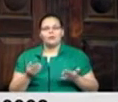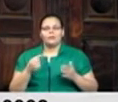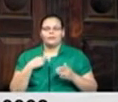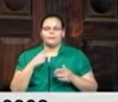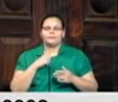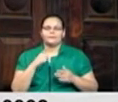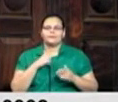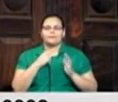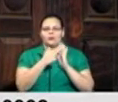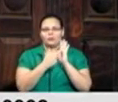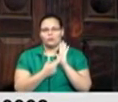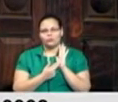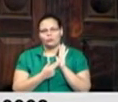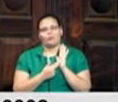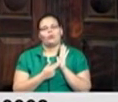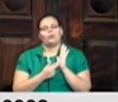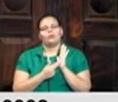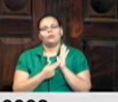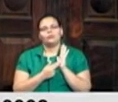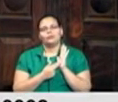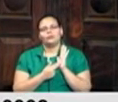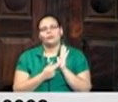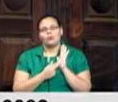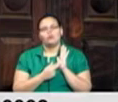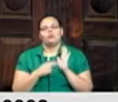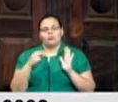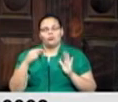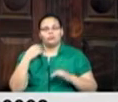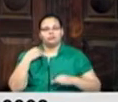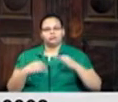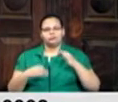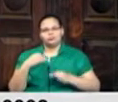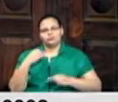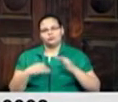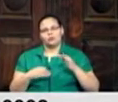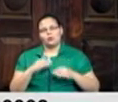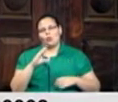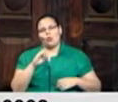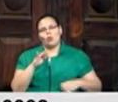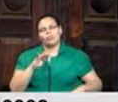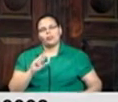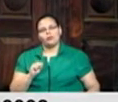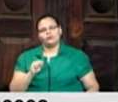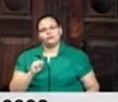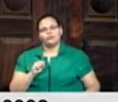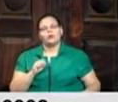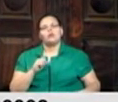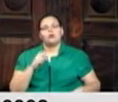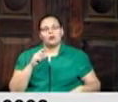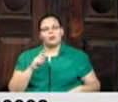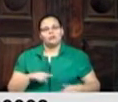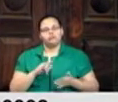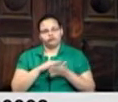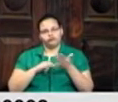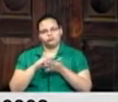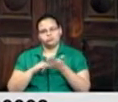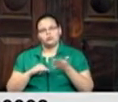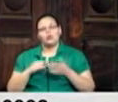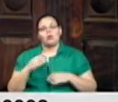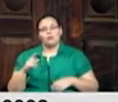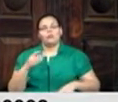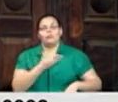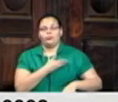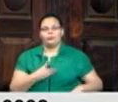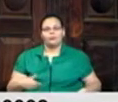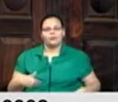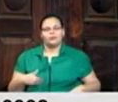o relatório do Tribunal de Contas sobre as contas de gestão do governo, há